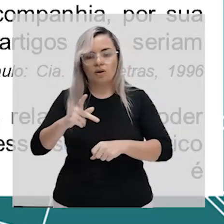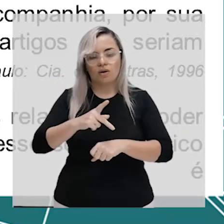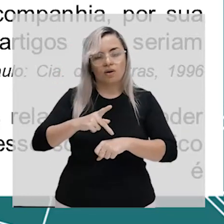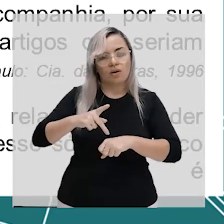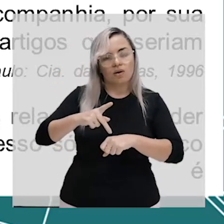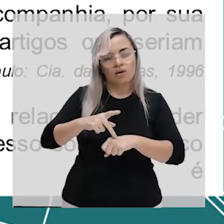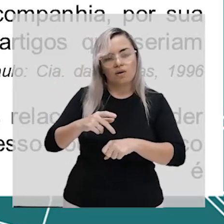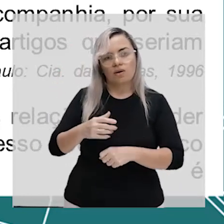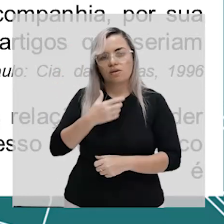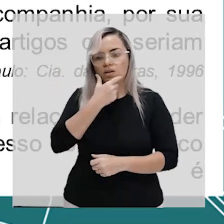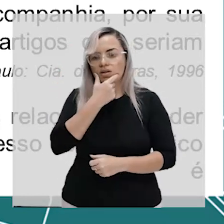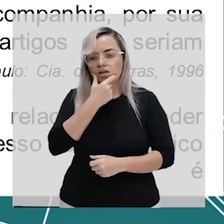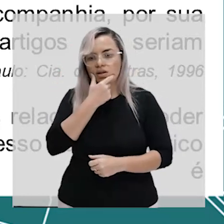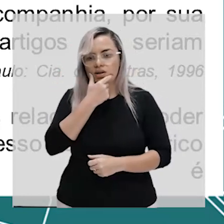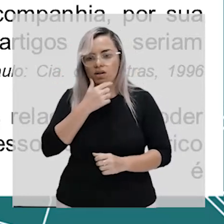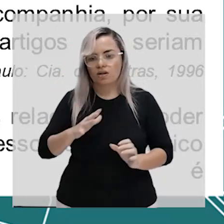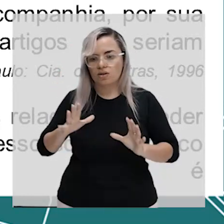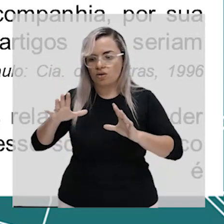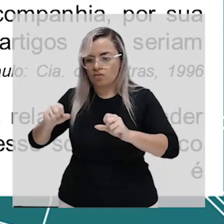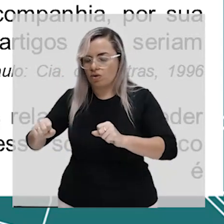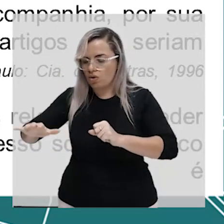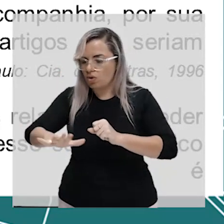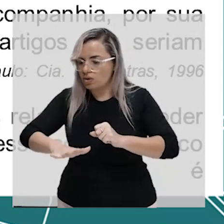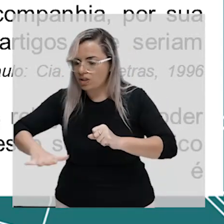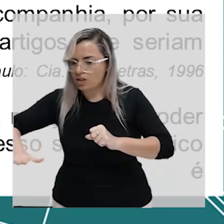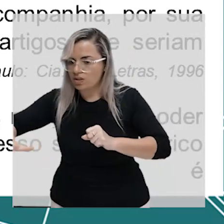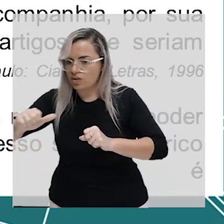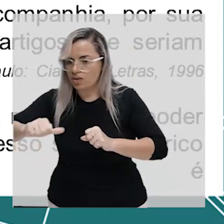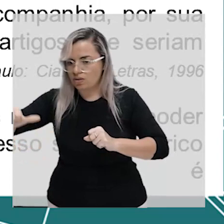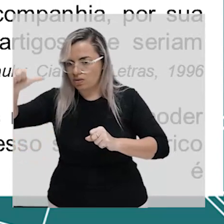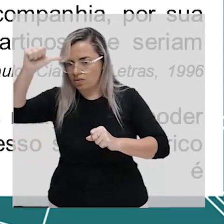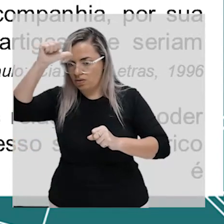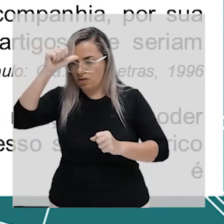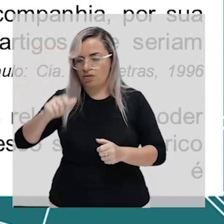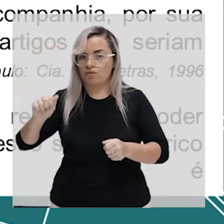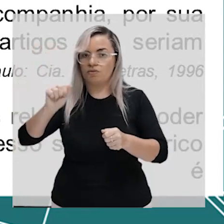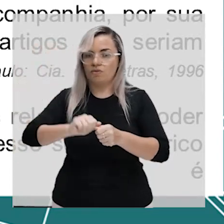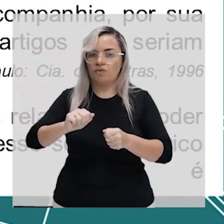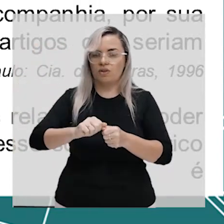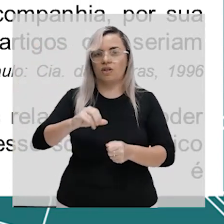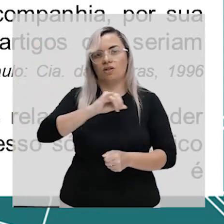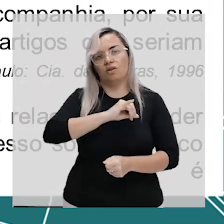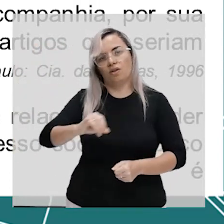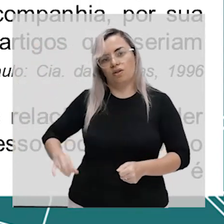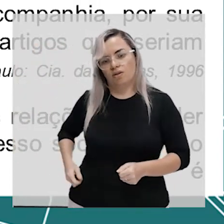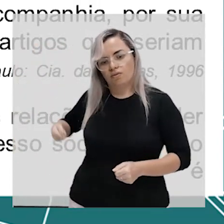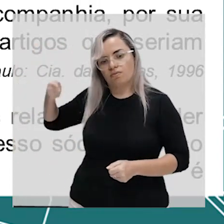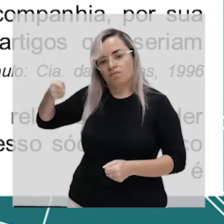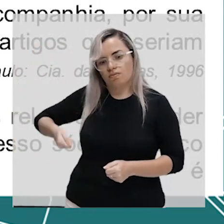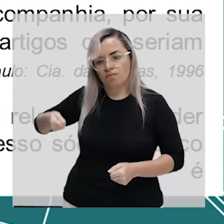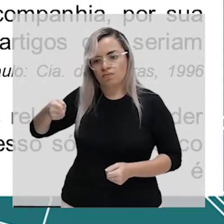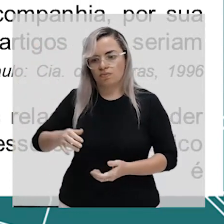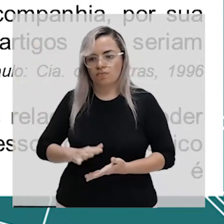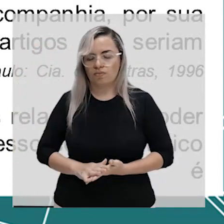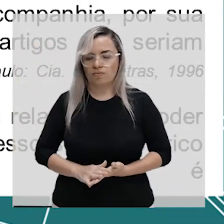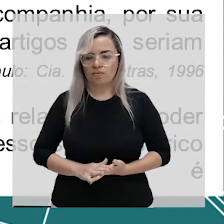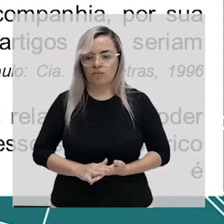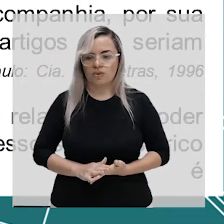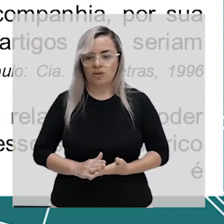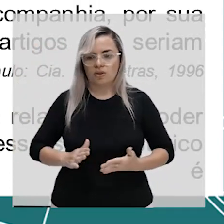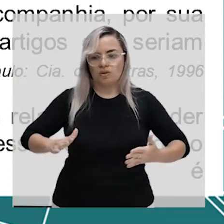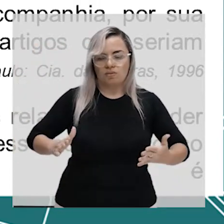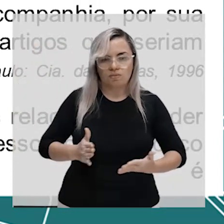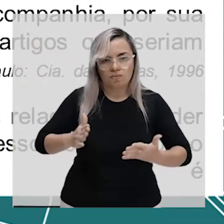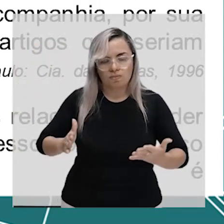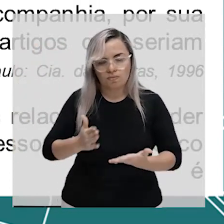o território indiano, fez imperialismo na Índia, deu impulso inicial à